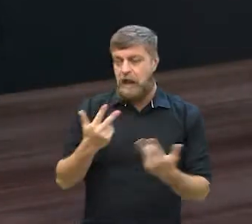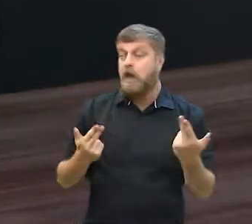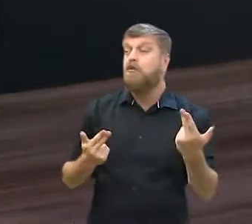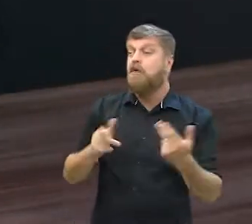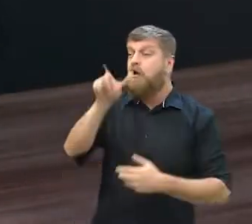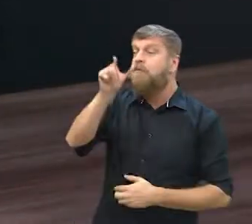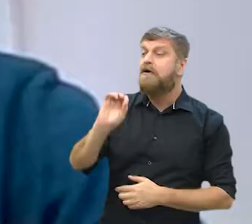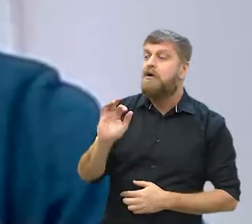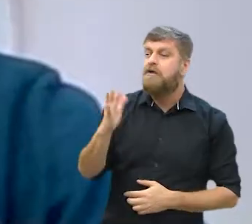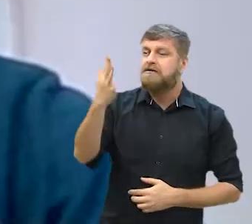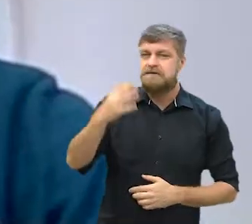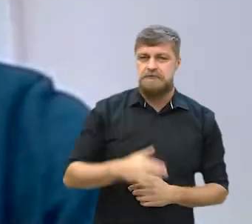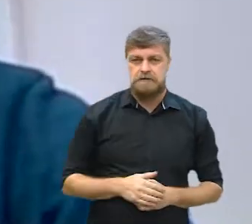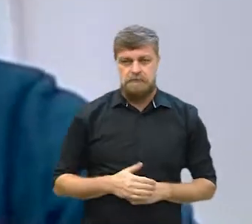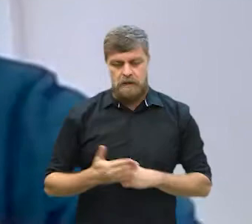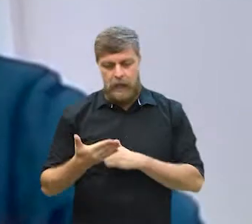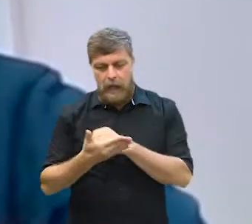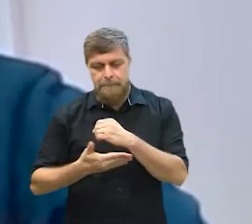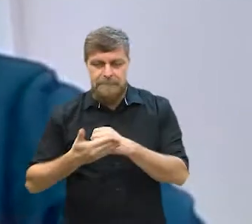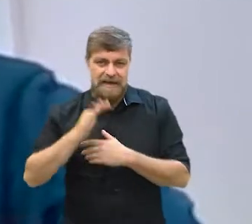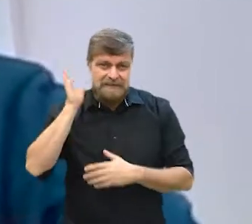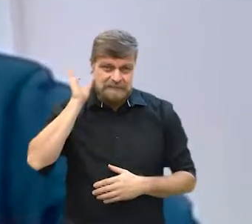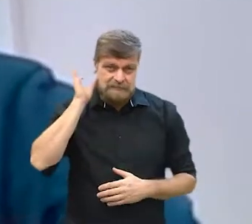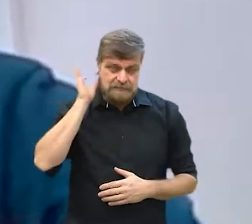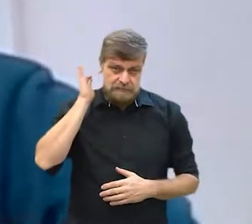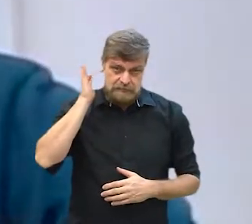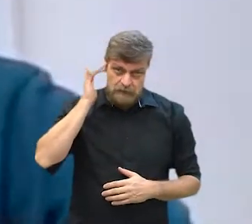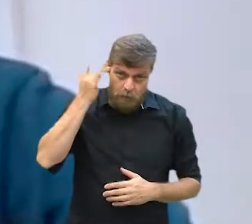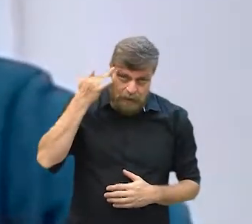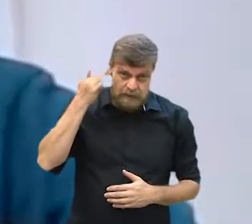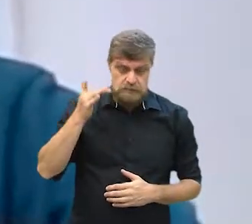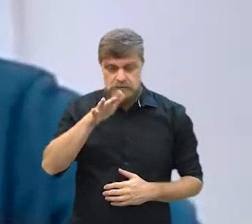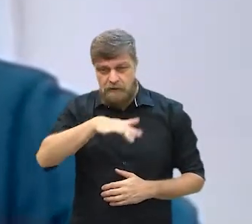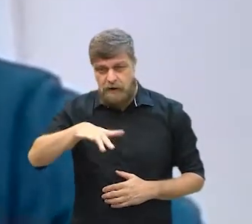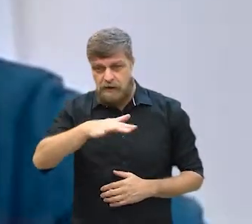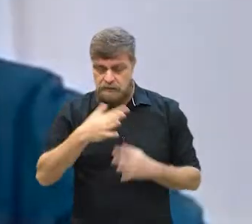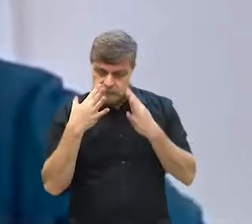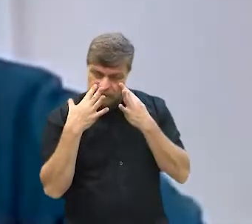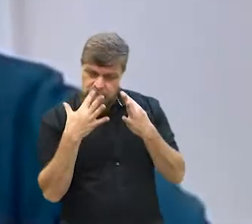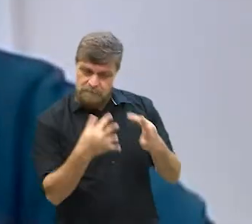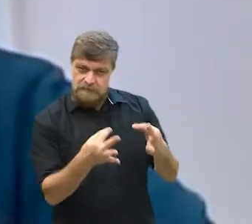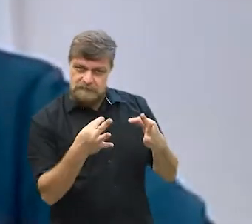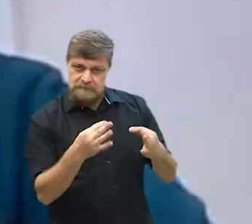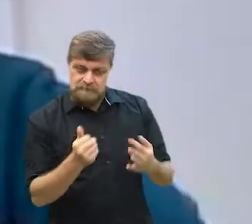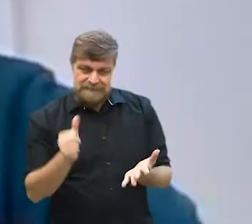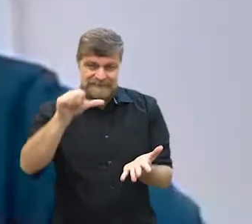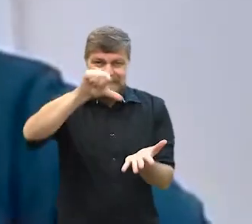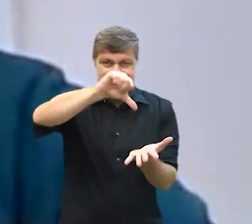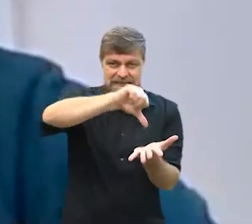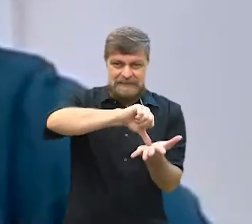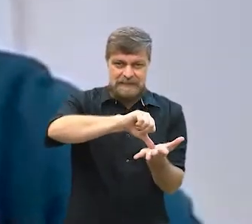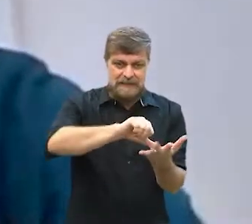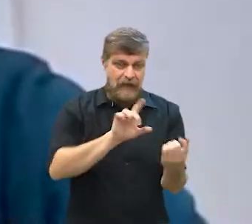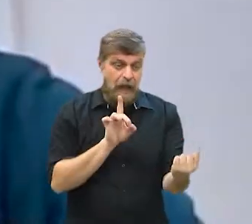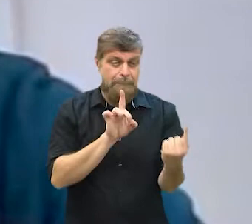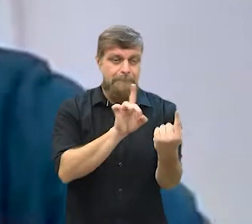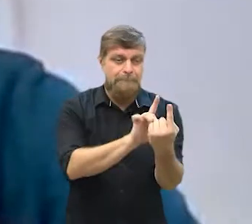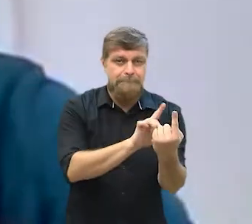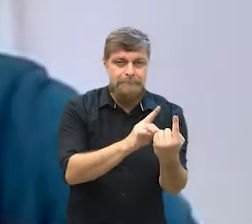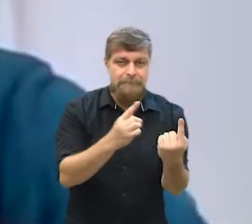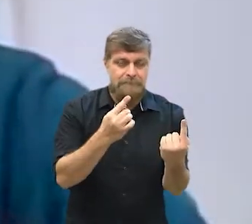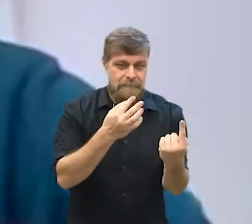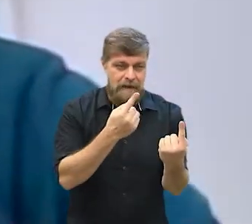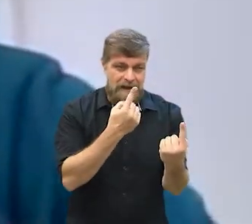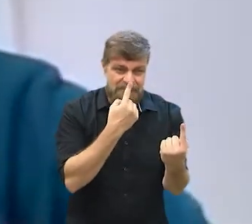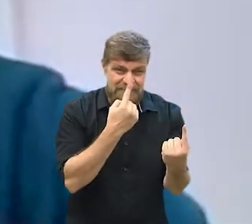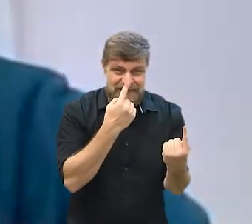ponto em que vocês estão? Eu acho que o fator fundamental é justamente essa ótica da centralidade do cliente,